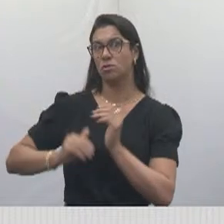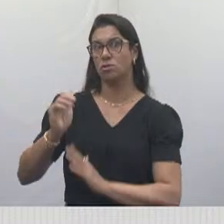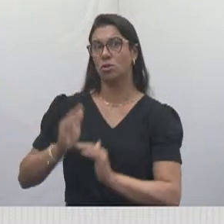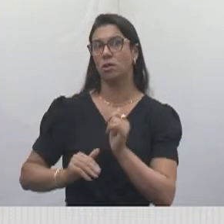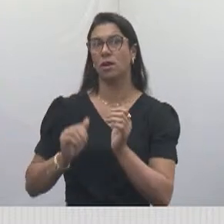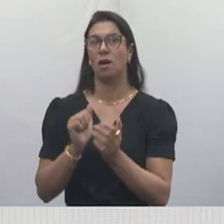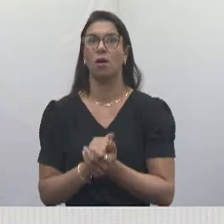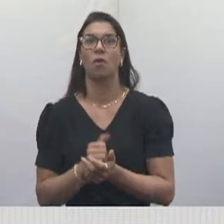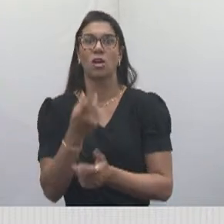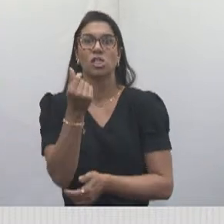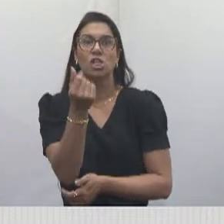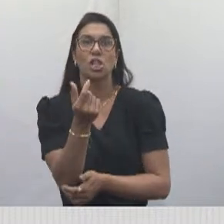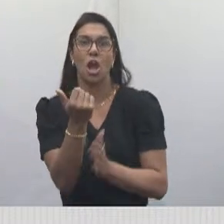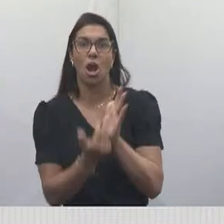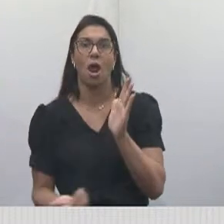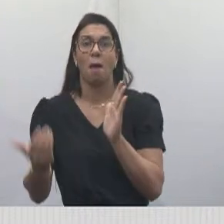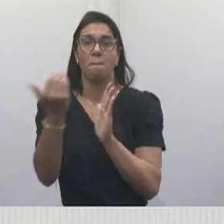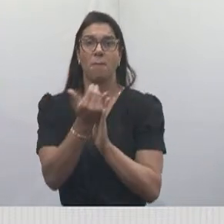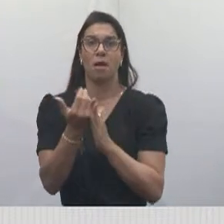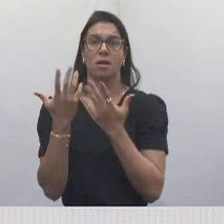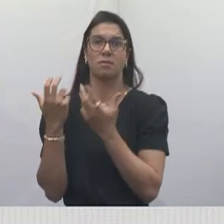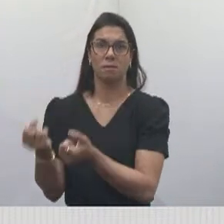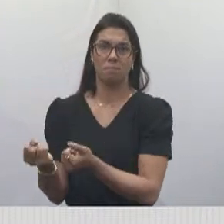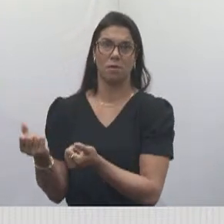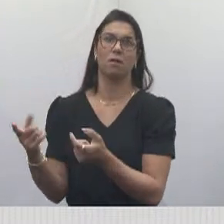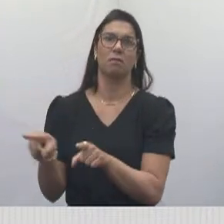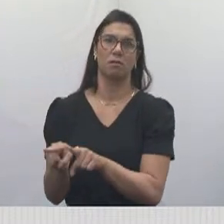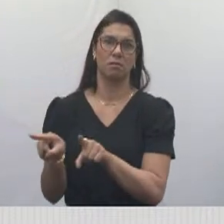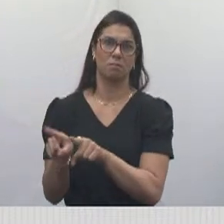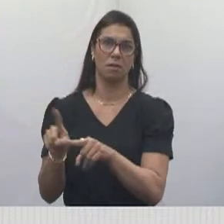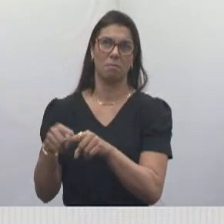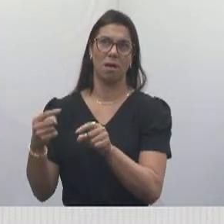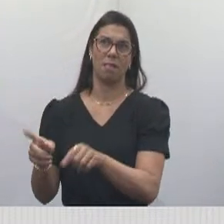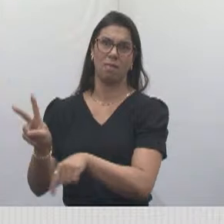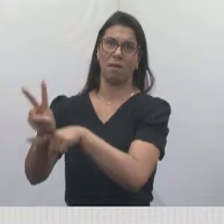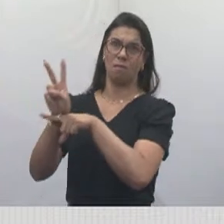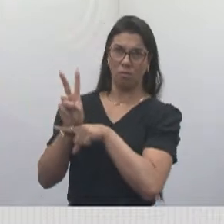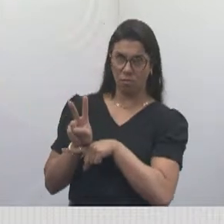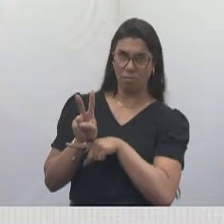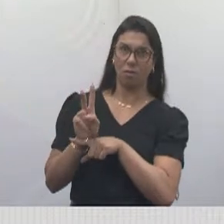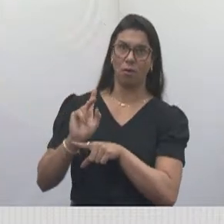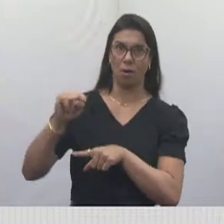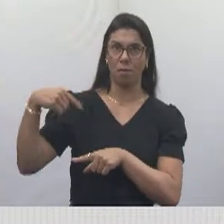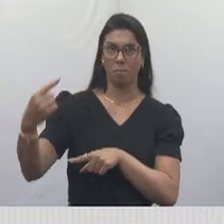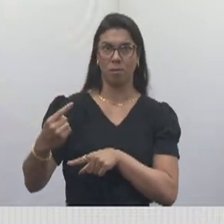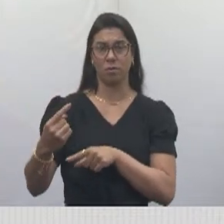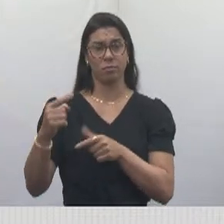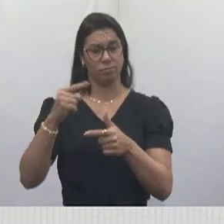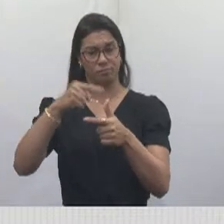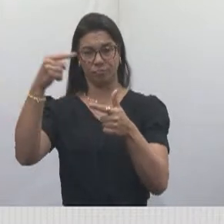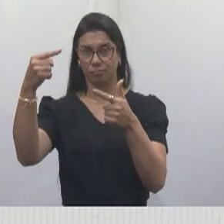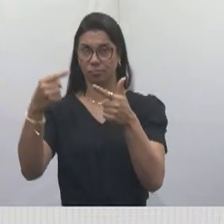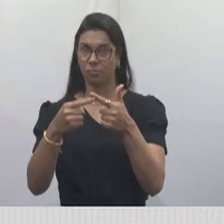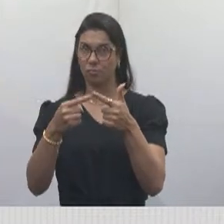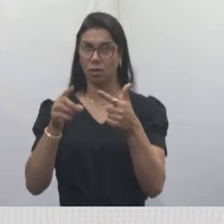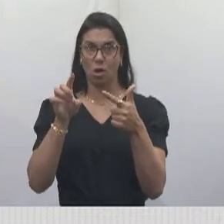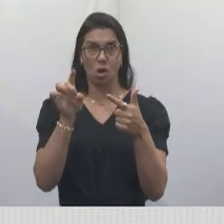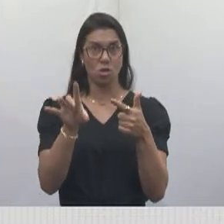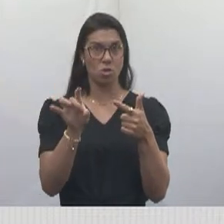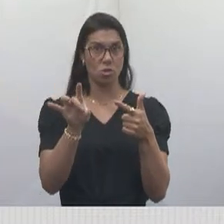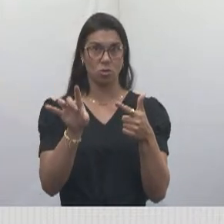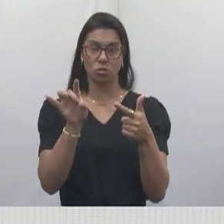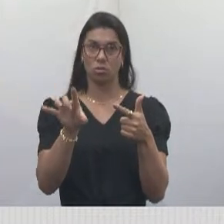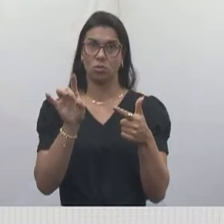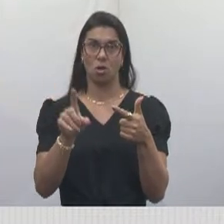extra. No segundo mês ele devolveu integralmente esse dinheiro. Só esses 2 casos. Apenas esses 2